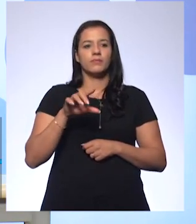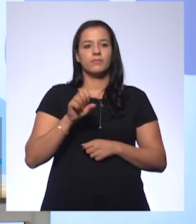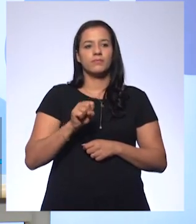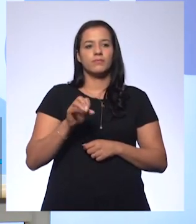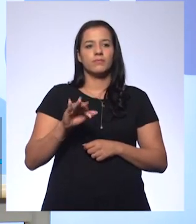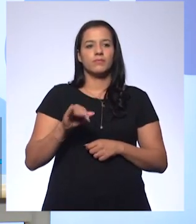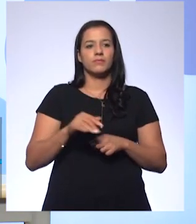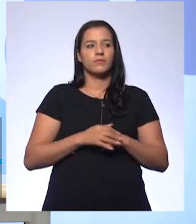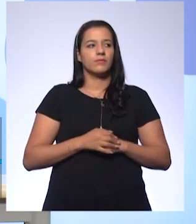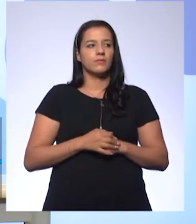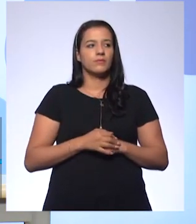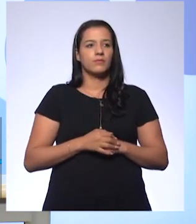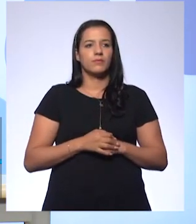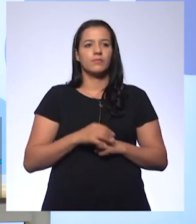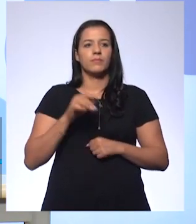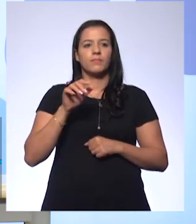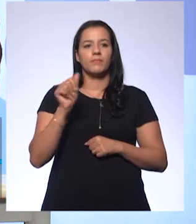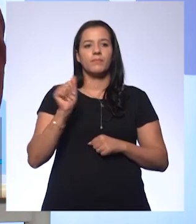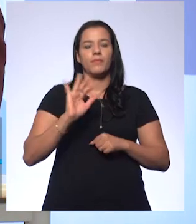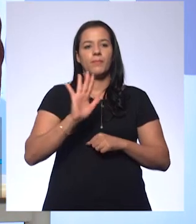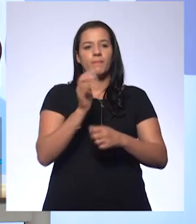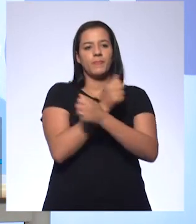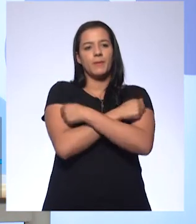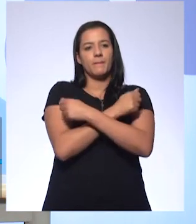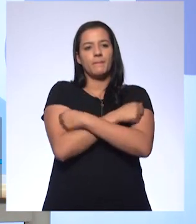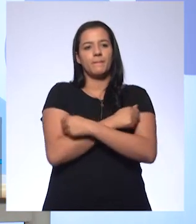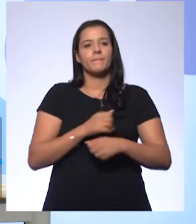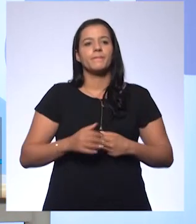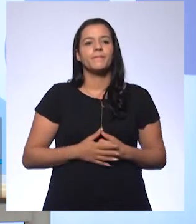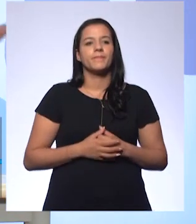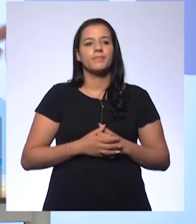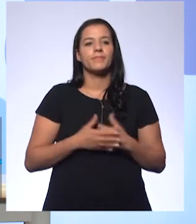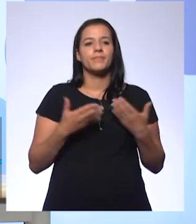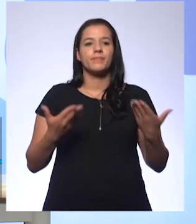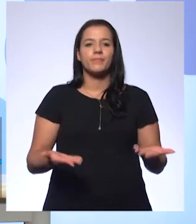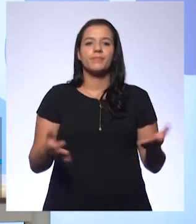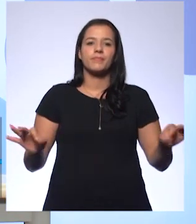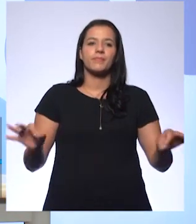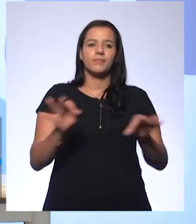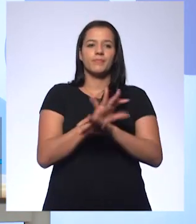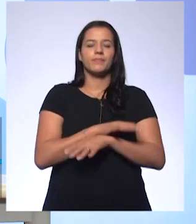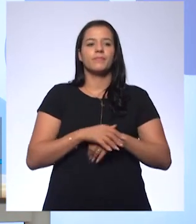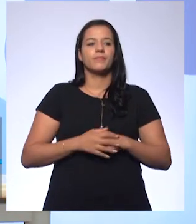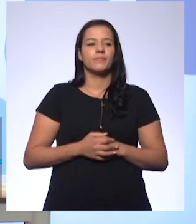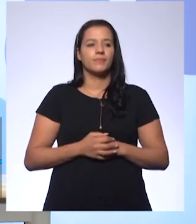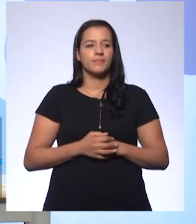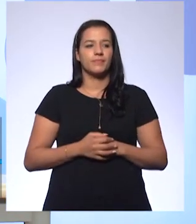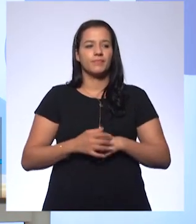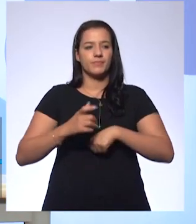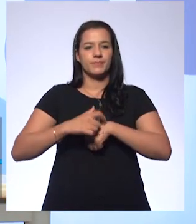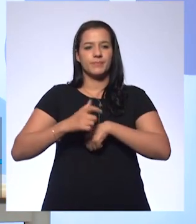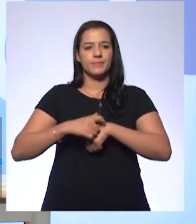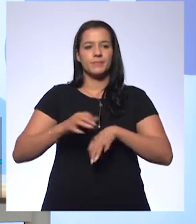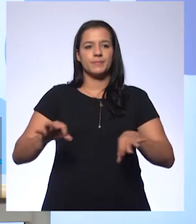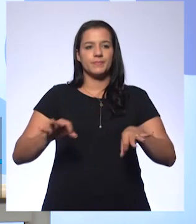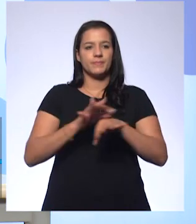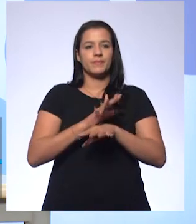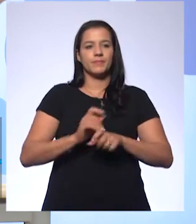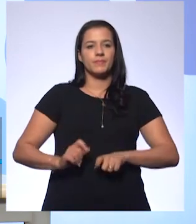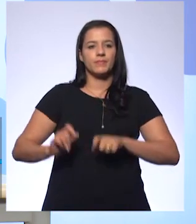aí com afinco, muito bem. Olha só, estão pedindo para a gente mandar um abraço. Gente, então, professor Fabiano e toda a escola